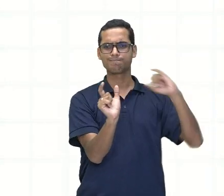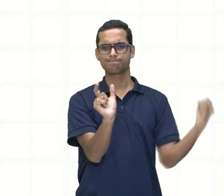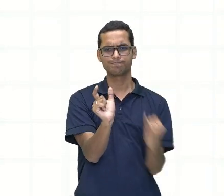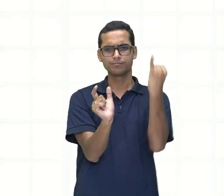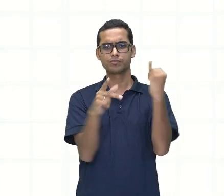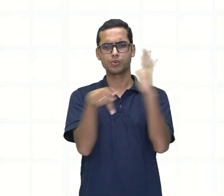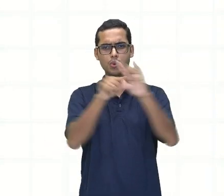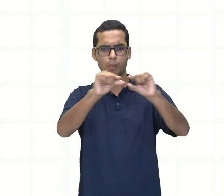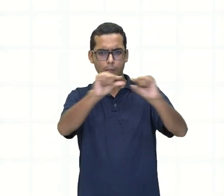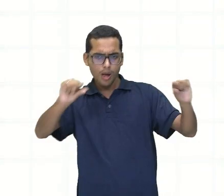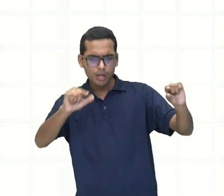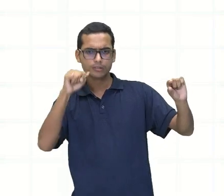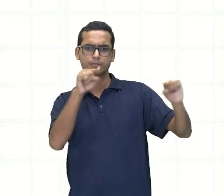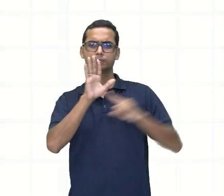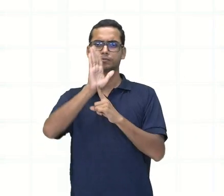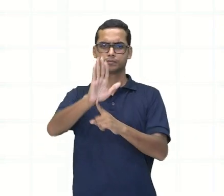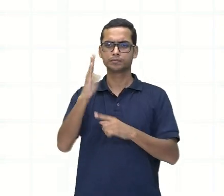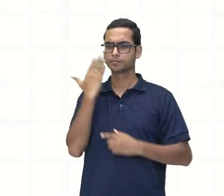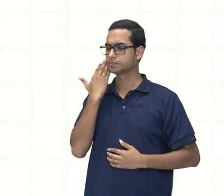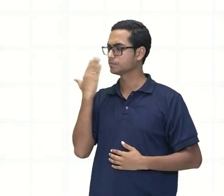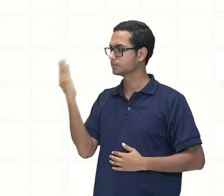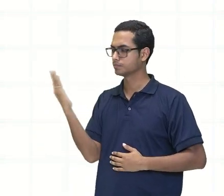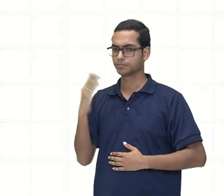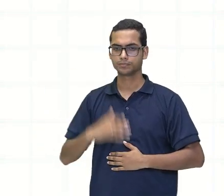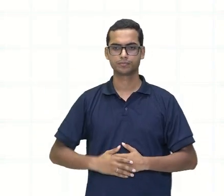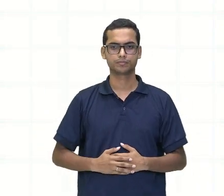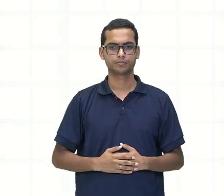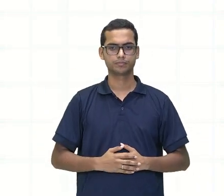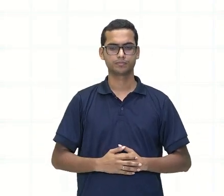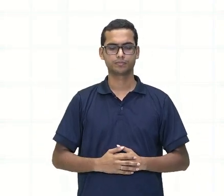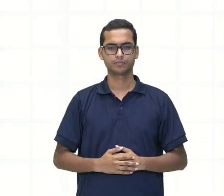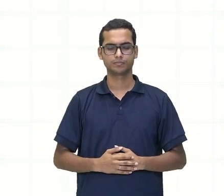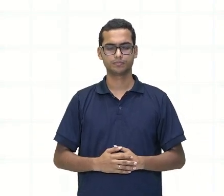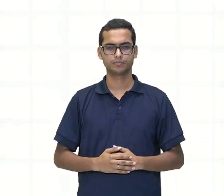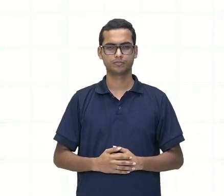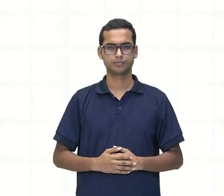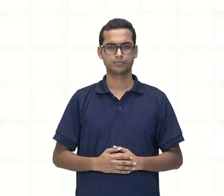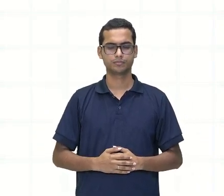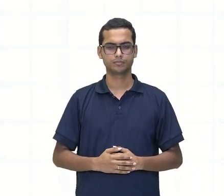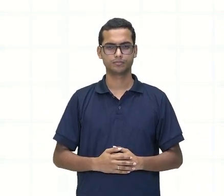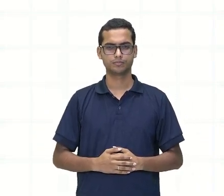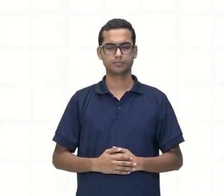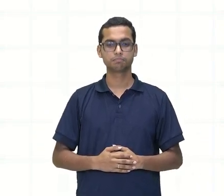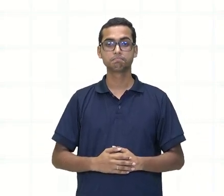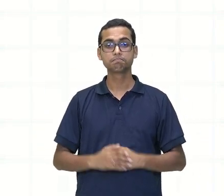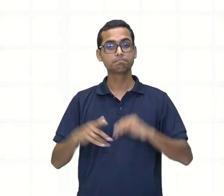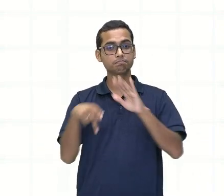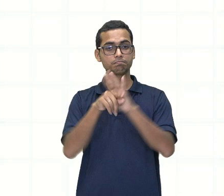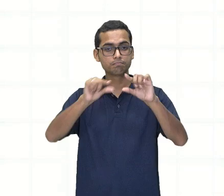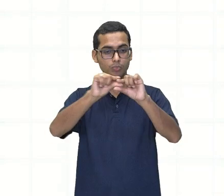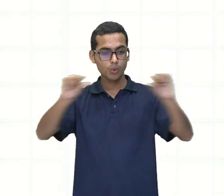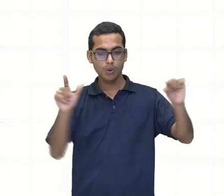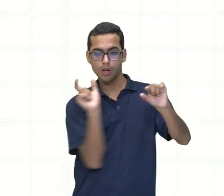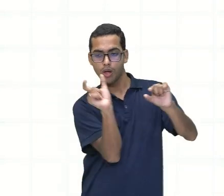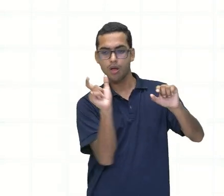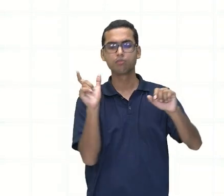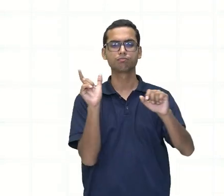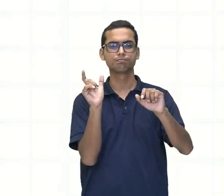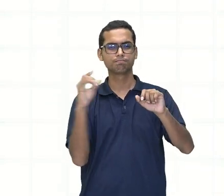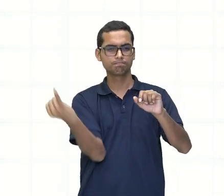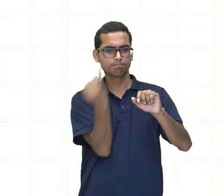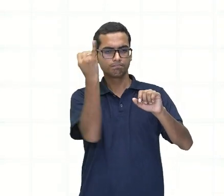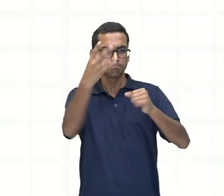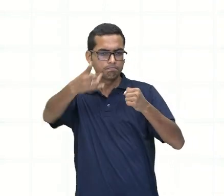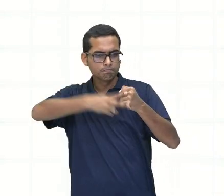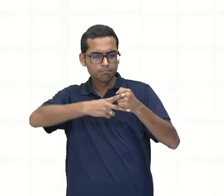né, da Terra. Então, assim também acontece com o predicado. O núcleo do predicado verbal, que é a parte mais